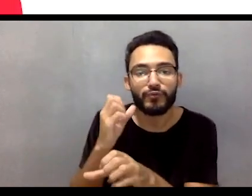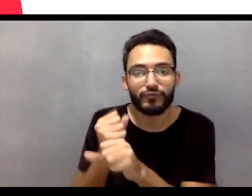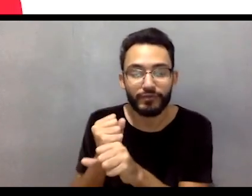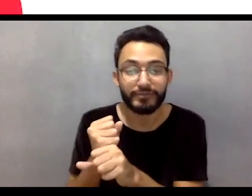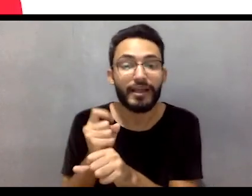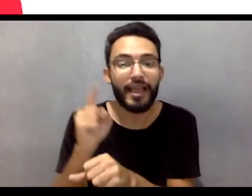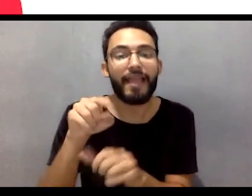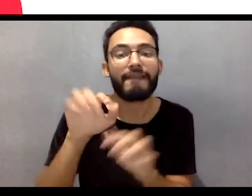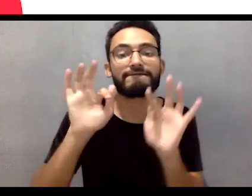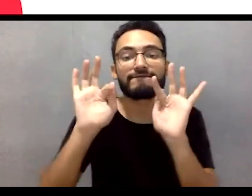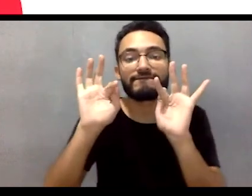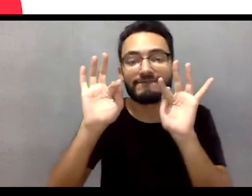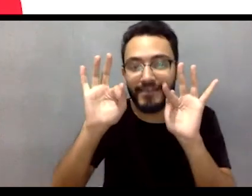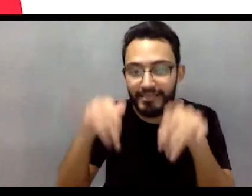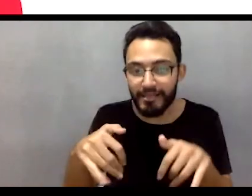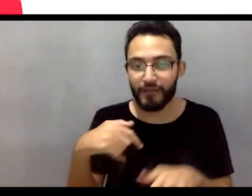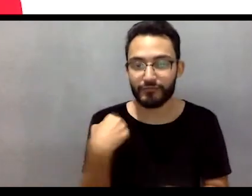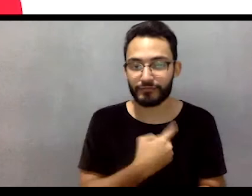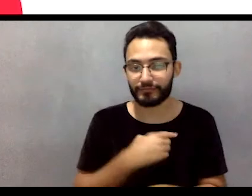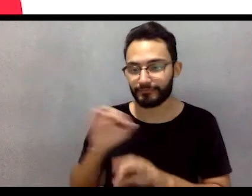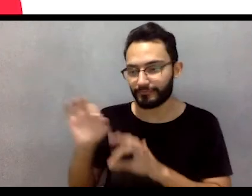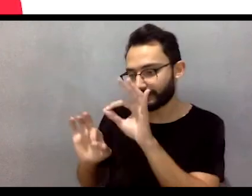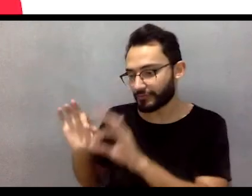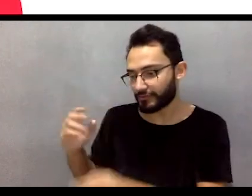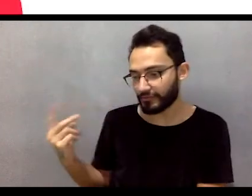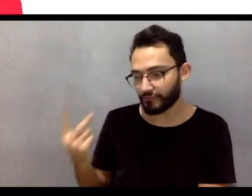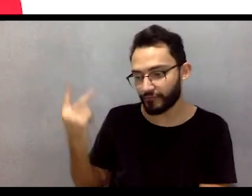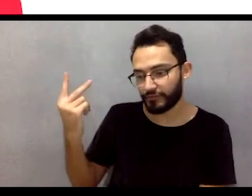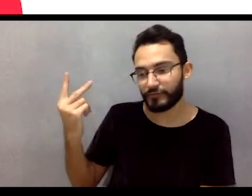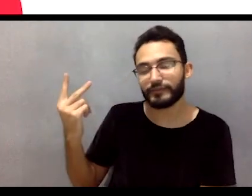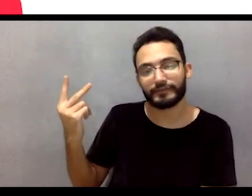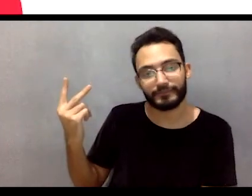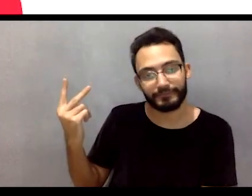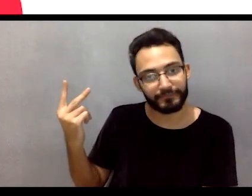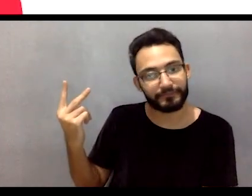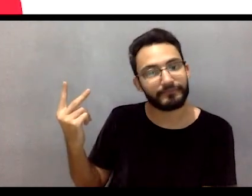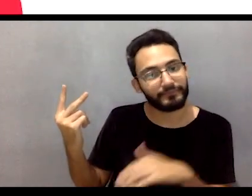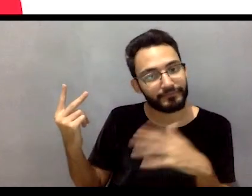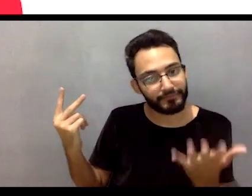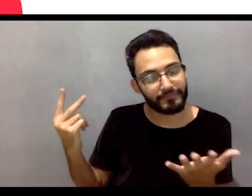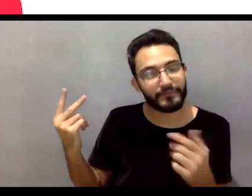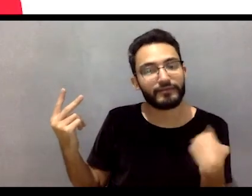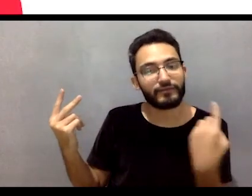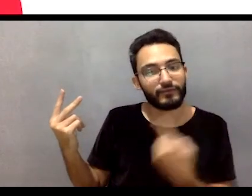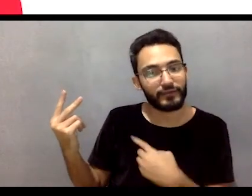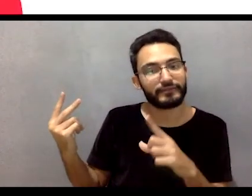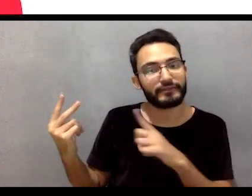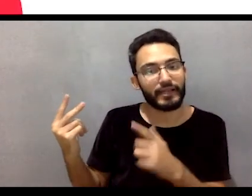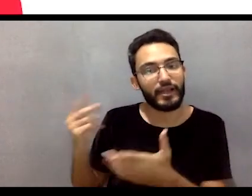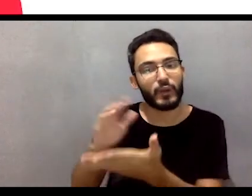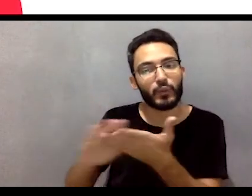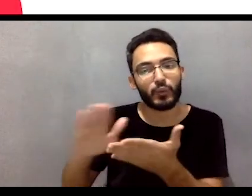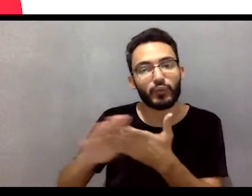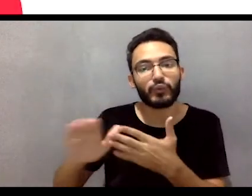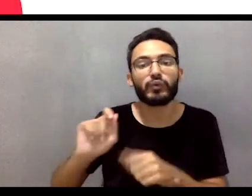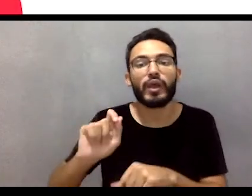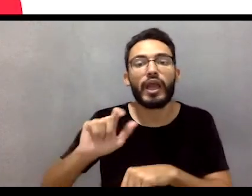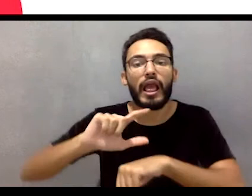o final da nossa engenharia de valor. Então, a gente tem o nosso custo de